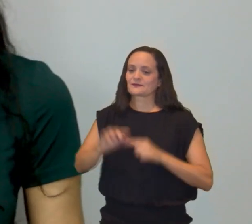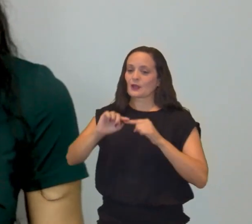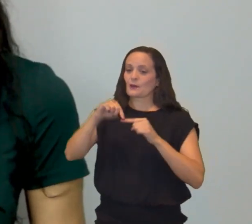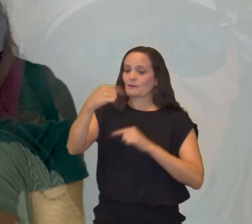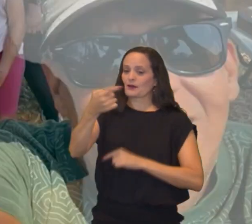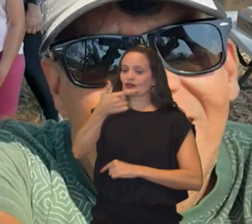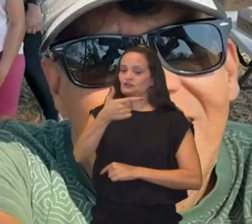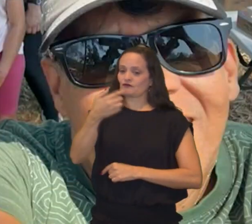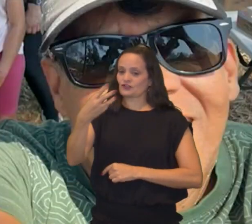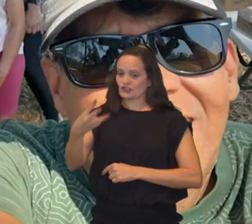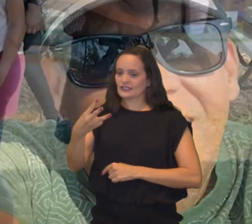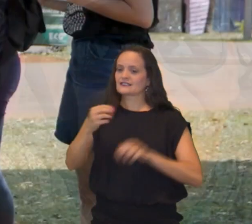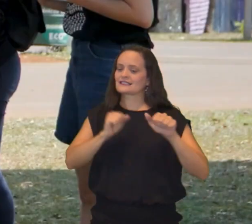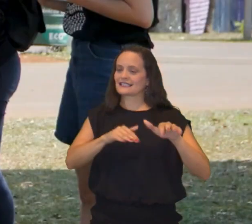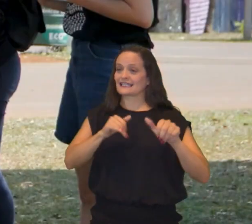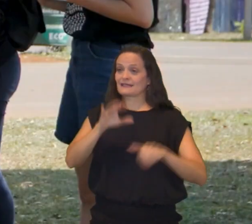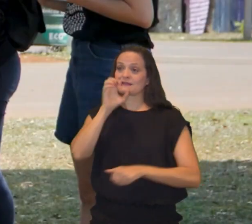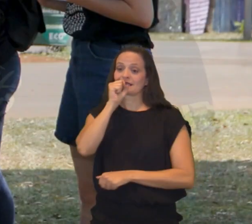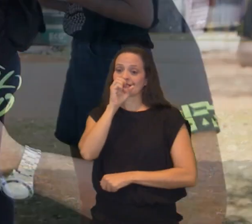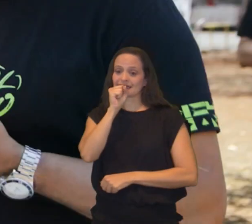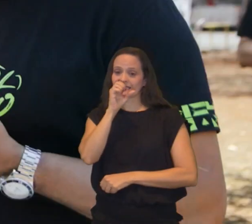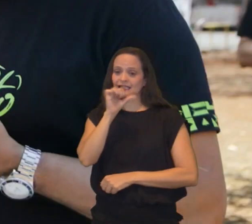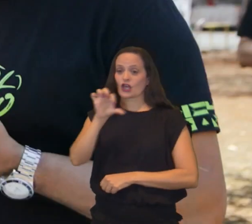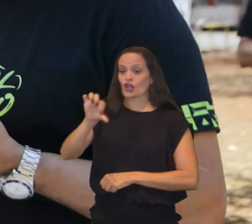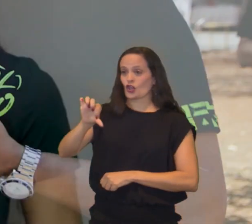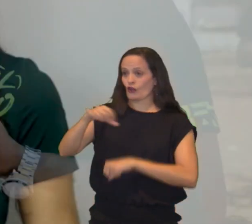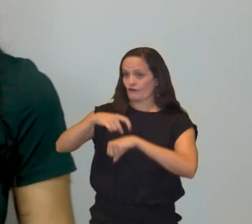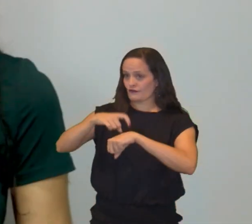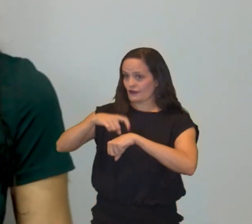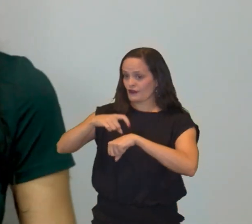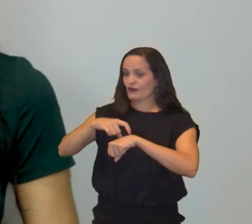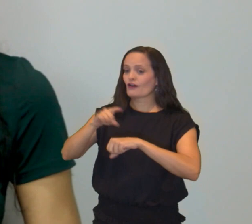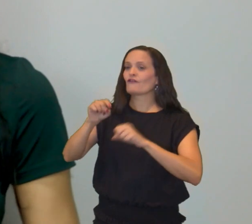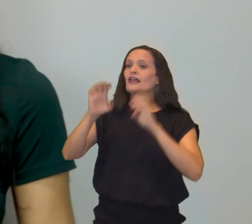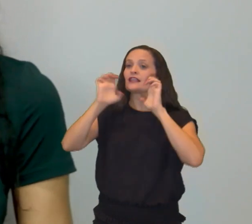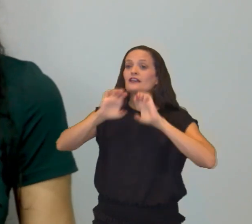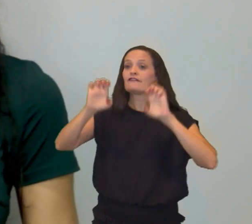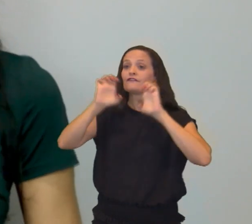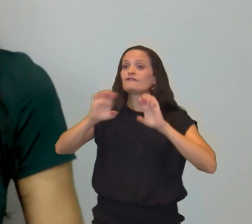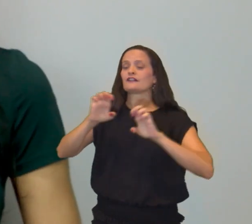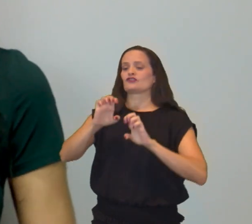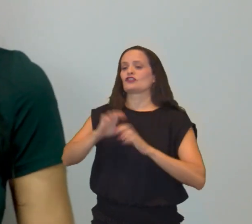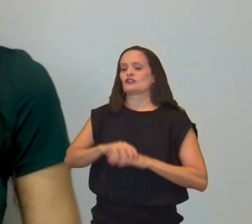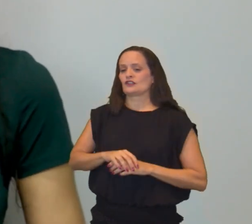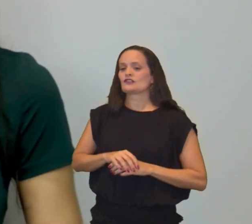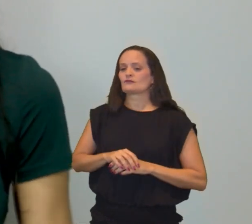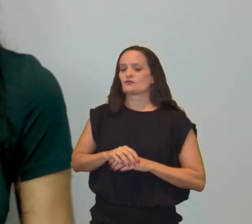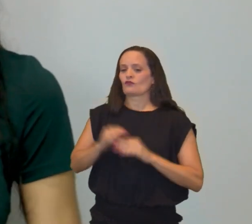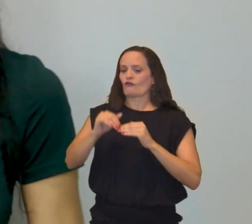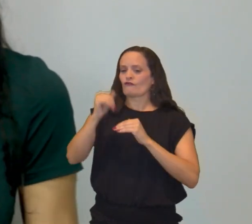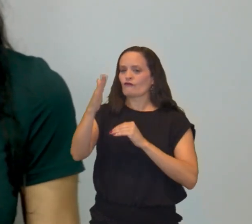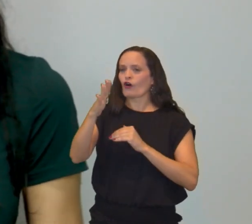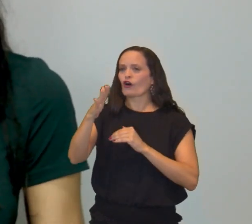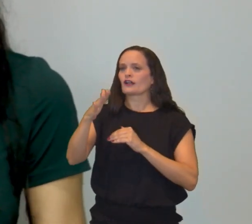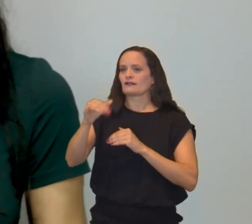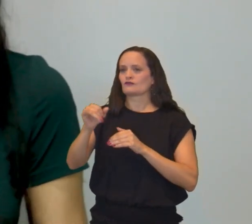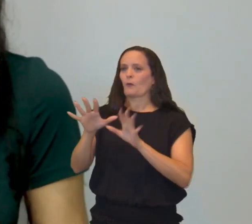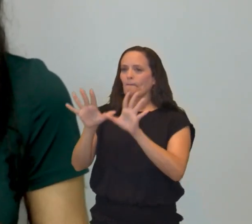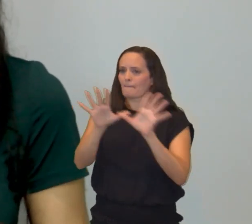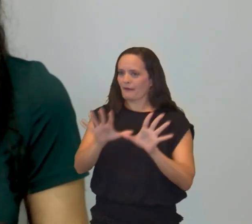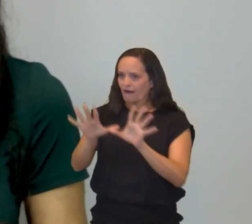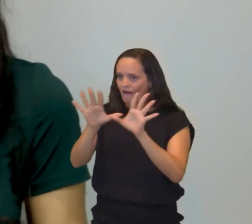dia 23 de setembro, sábado, às 9 horas, o Grupo de Evangelismo e os grupos Lift e Memogás convidam a igreja para